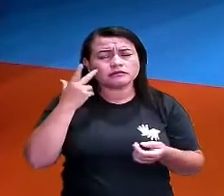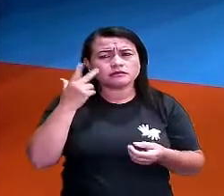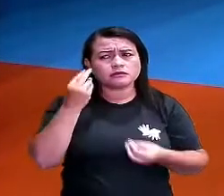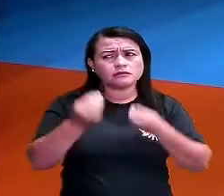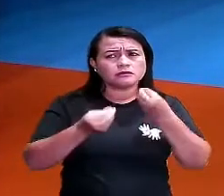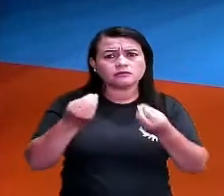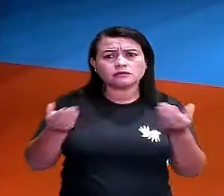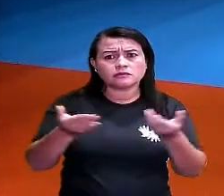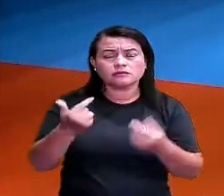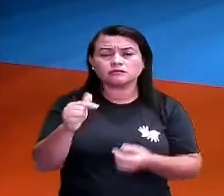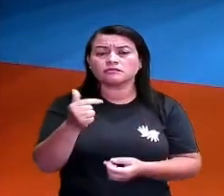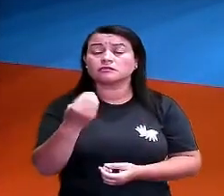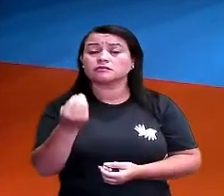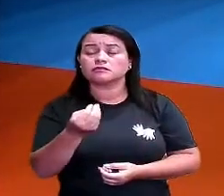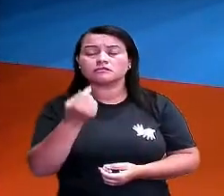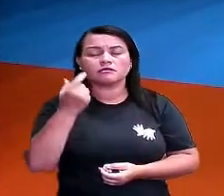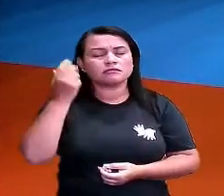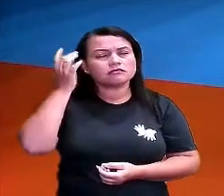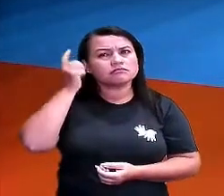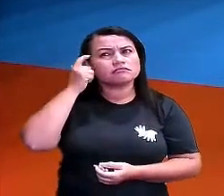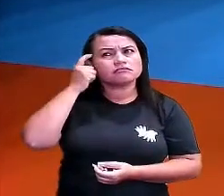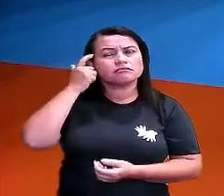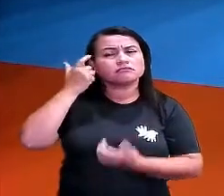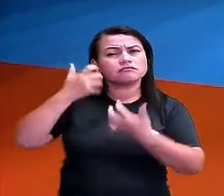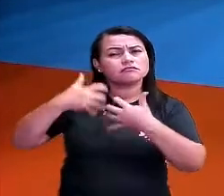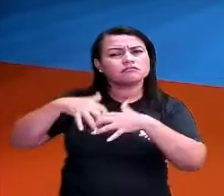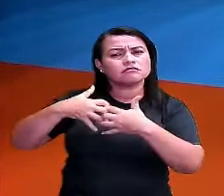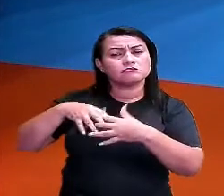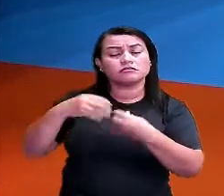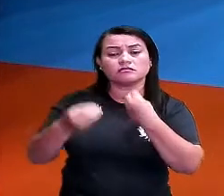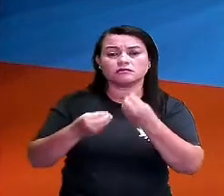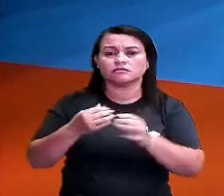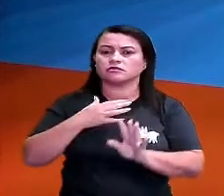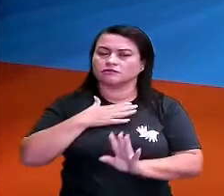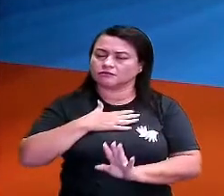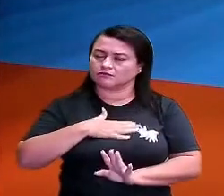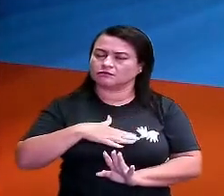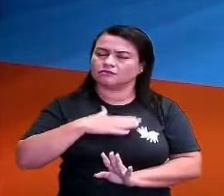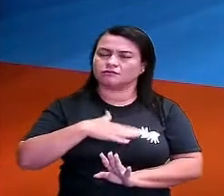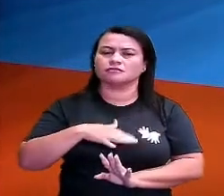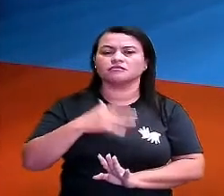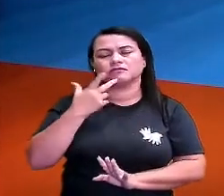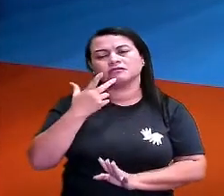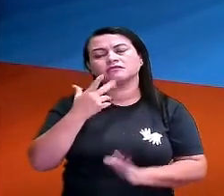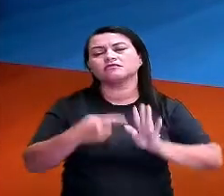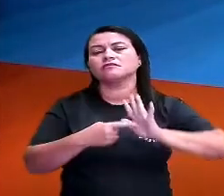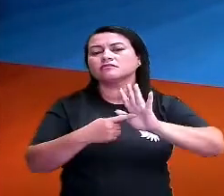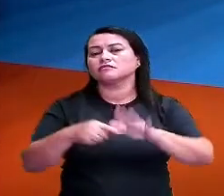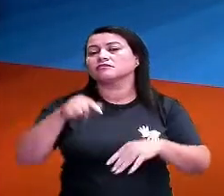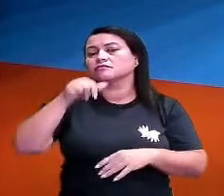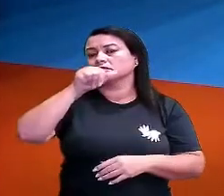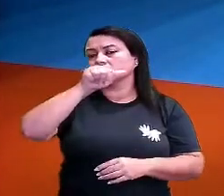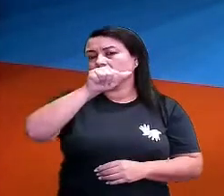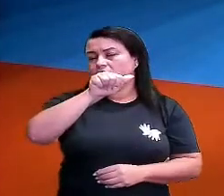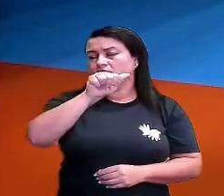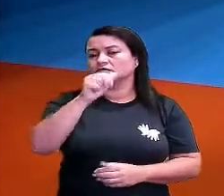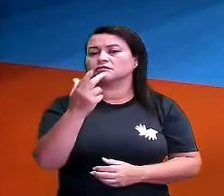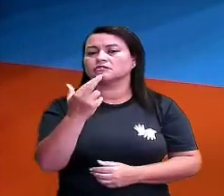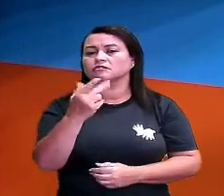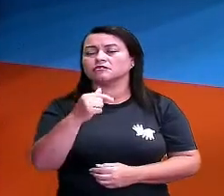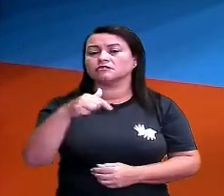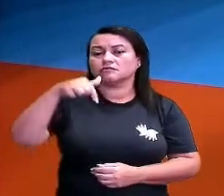vai analisar? Eu tinha só a operação para ser usada ali, né? A, como eu trouxe, igual